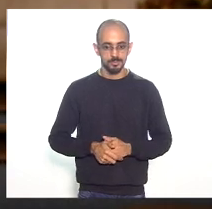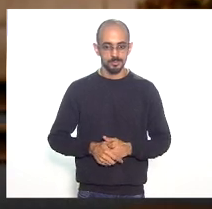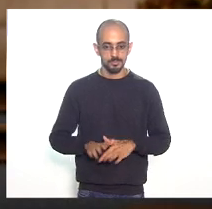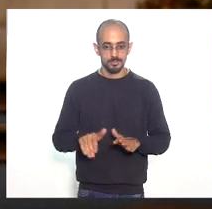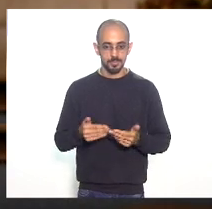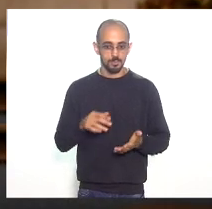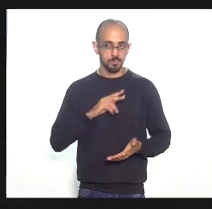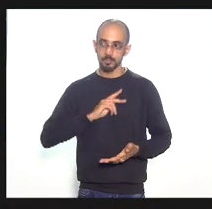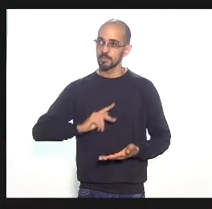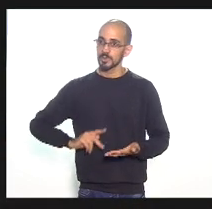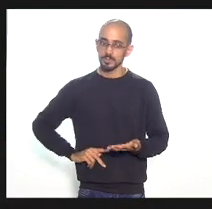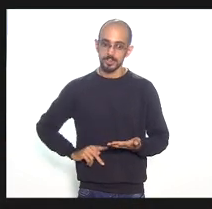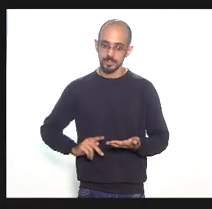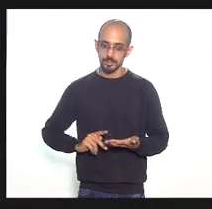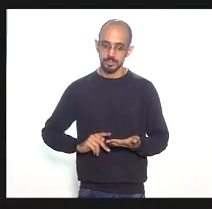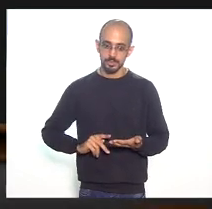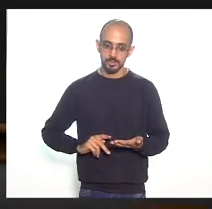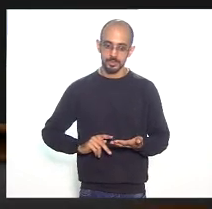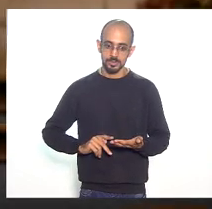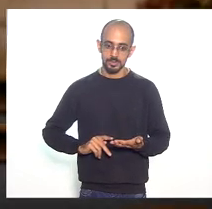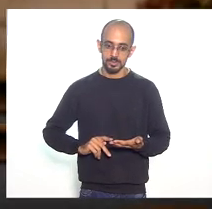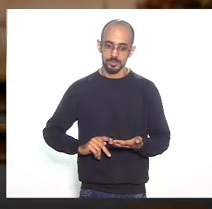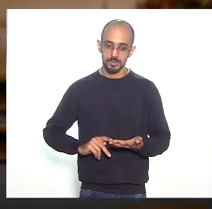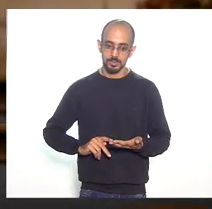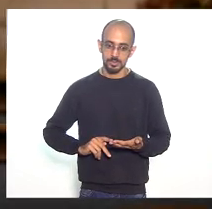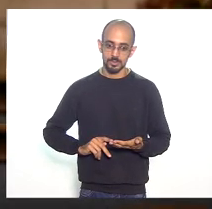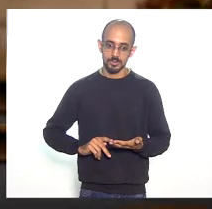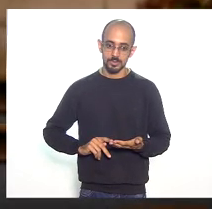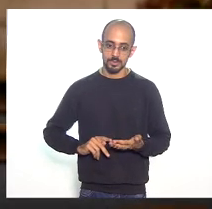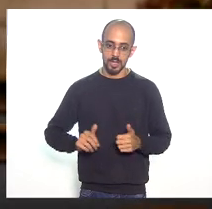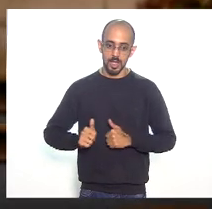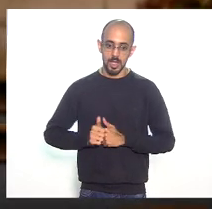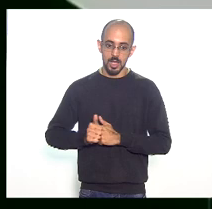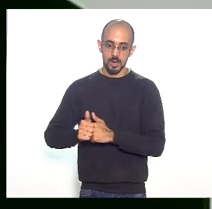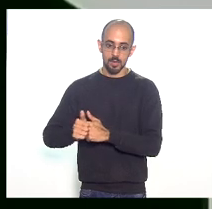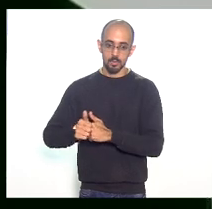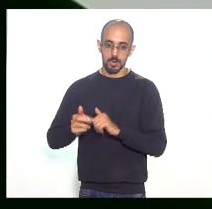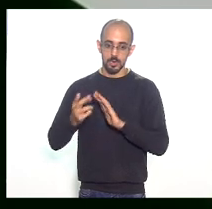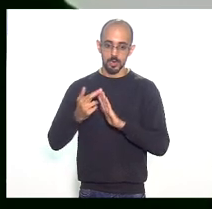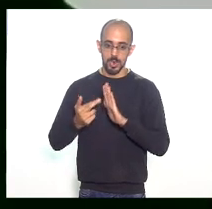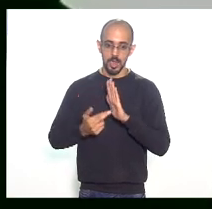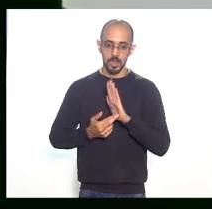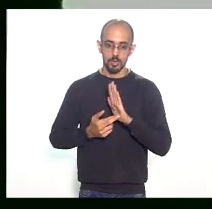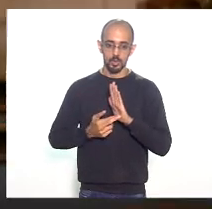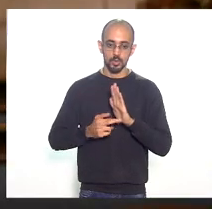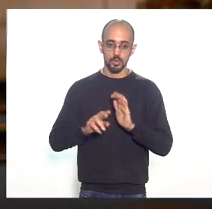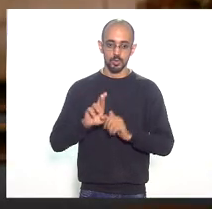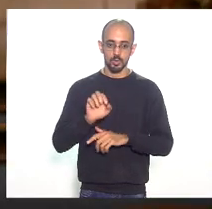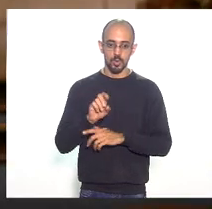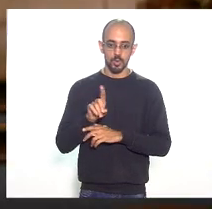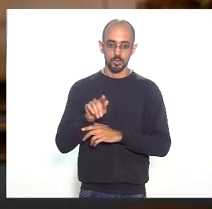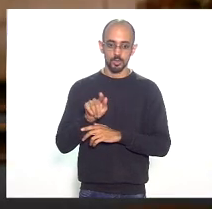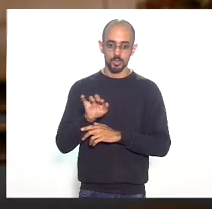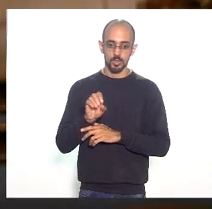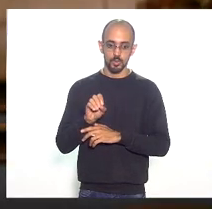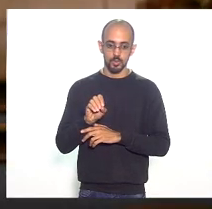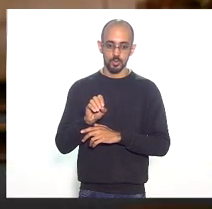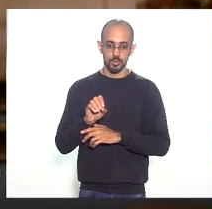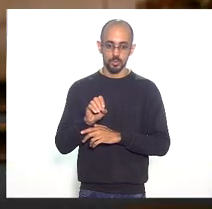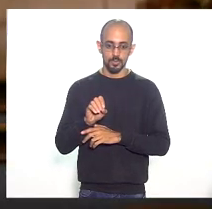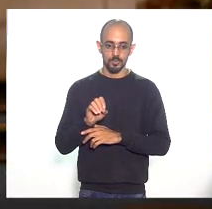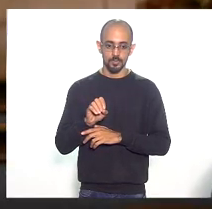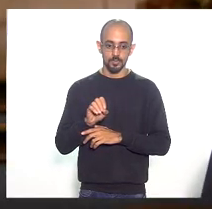Presidente. Márcio Pacheco. Acompanhe o relator, deputado Rodrigo Bacelá. 2 a 1. Já, já, Samuel.